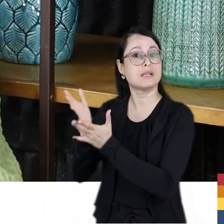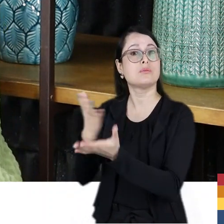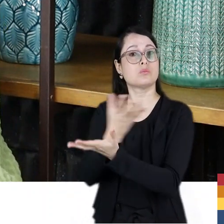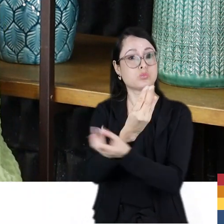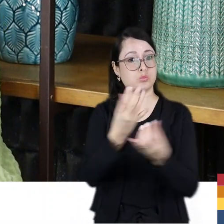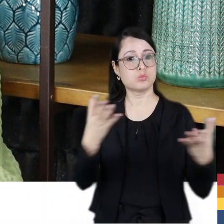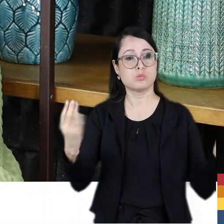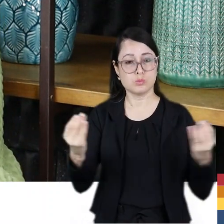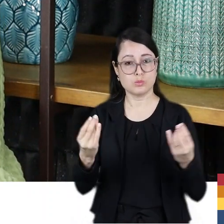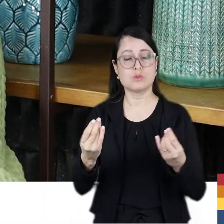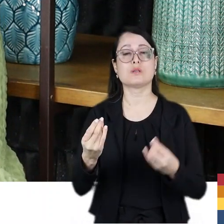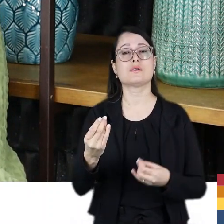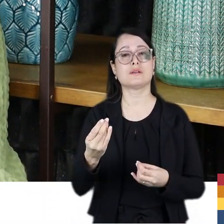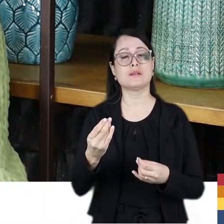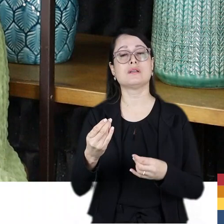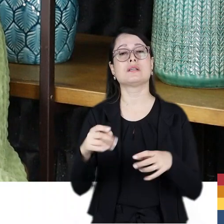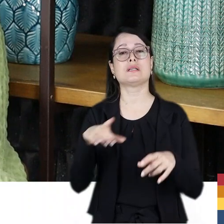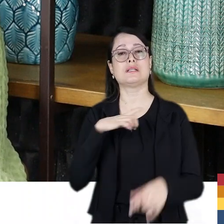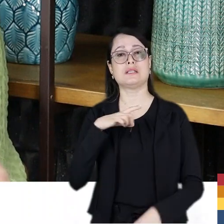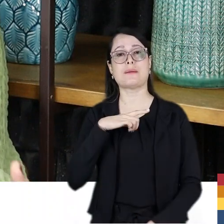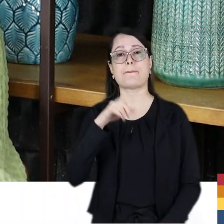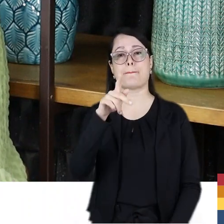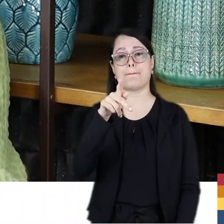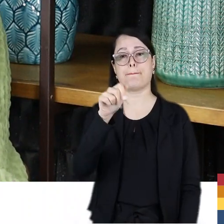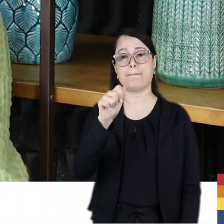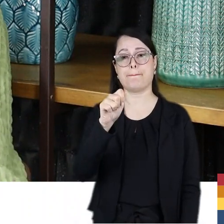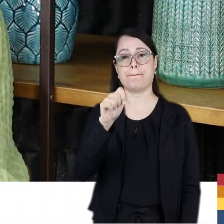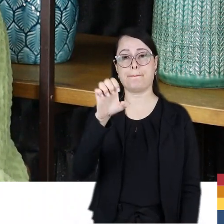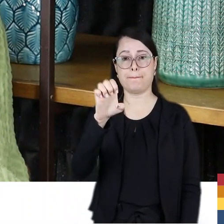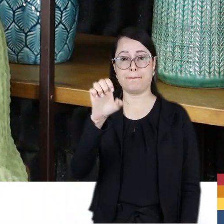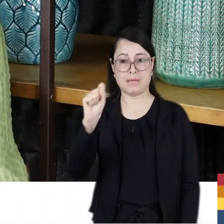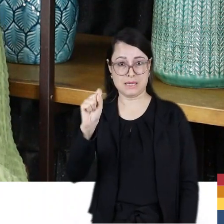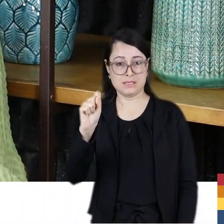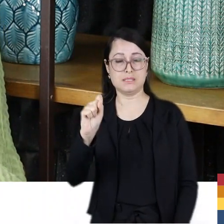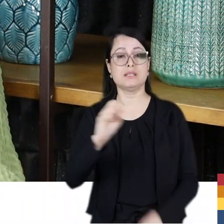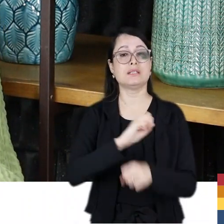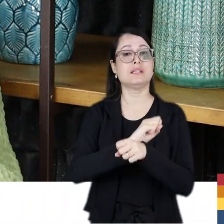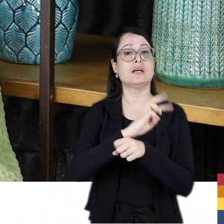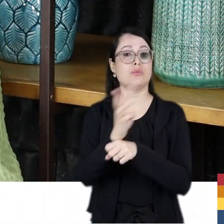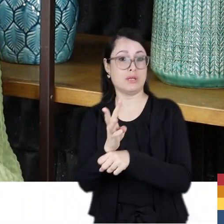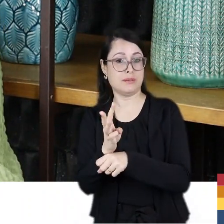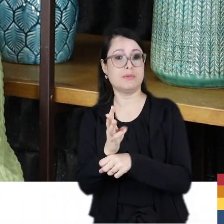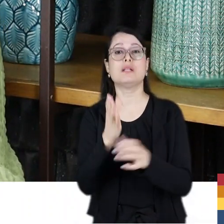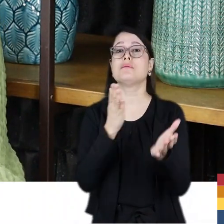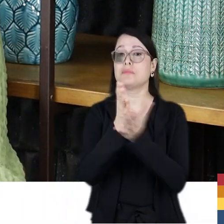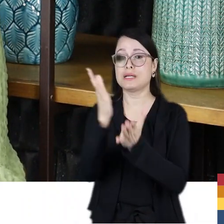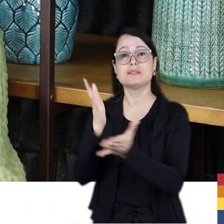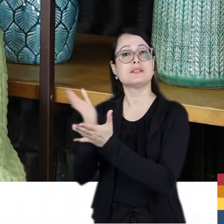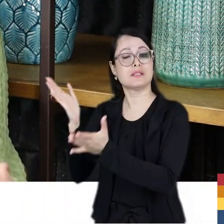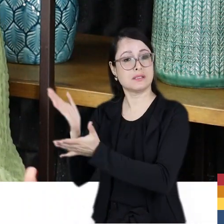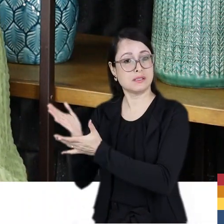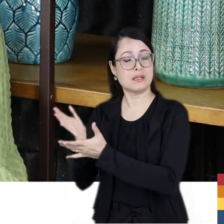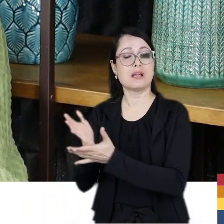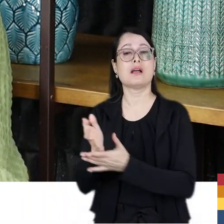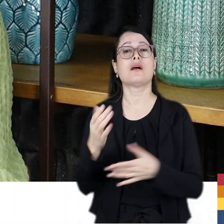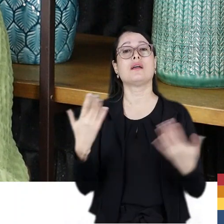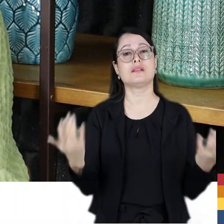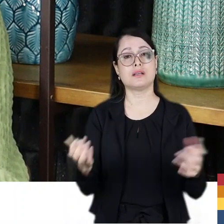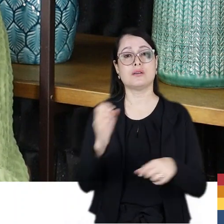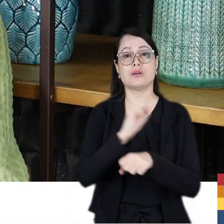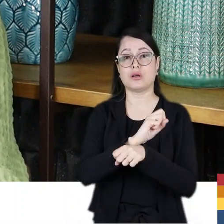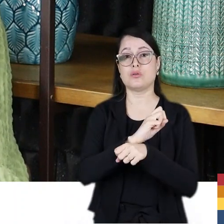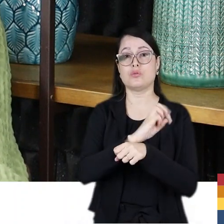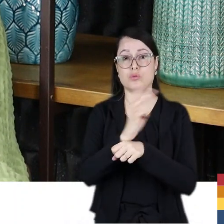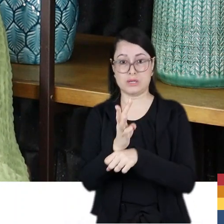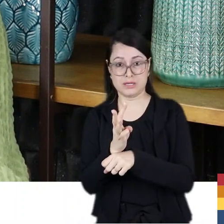Da UEMA. E aí a Universidade Estadual do Maranhão demonstrou quanto o acesso,